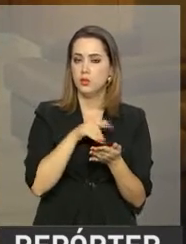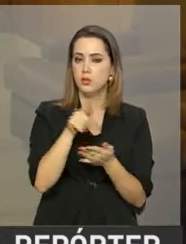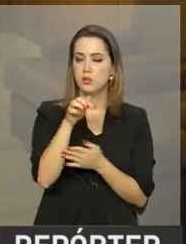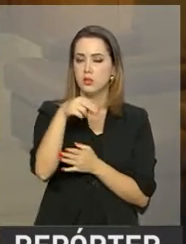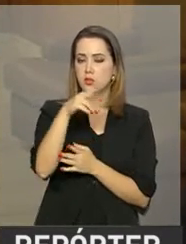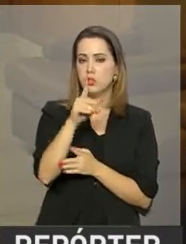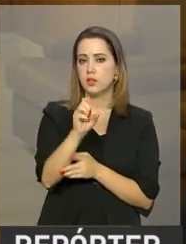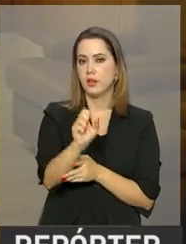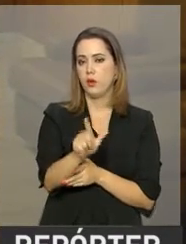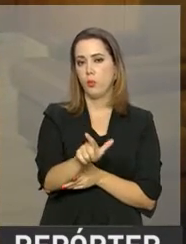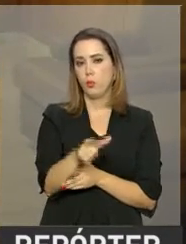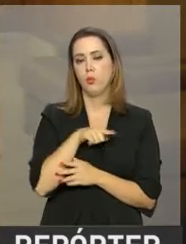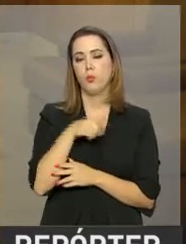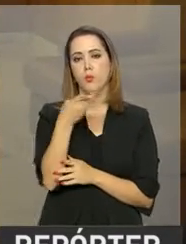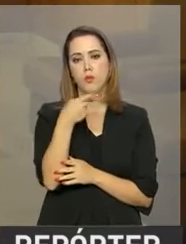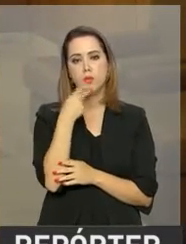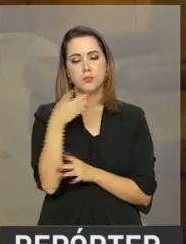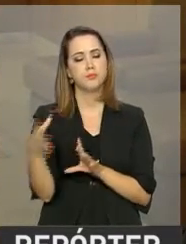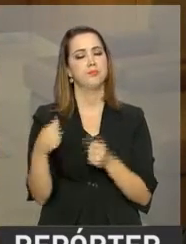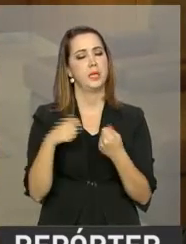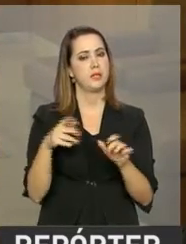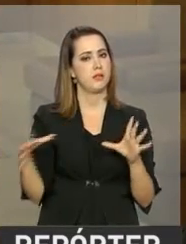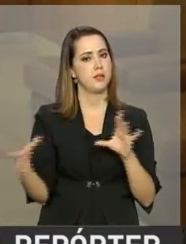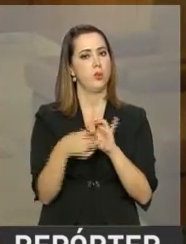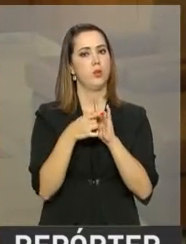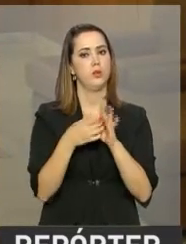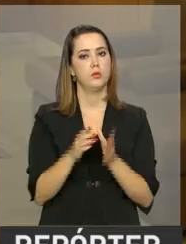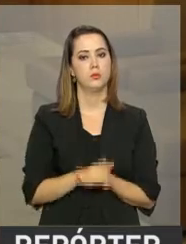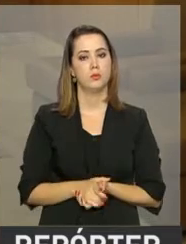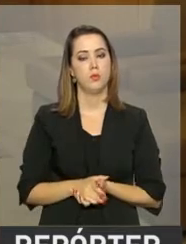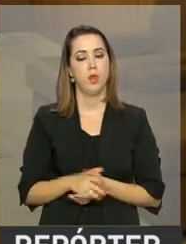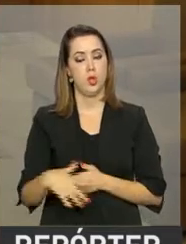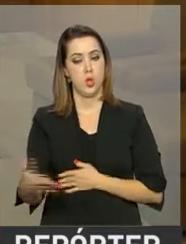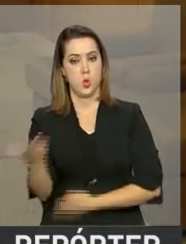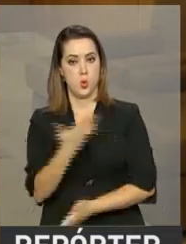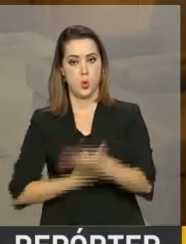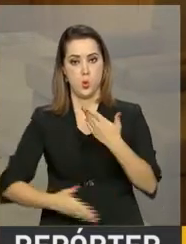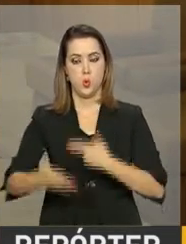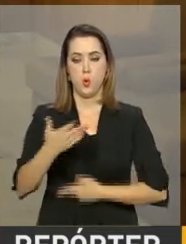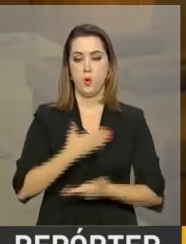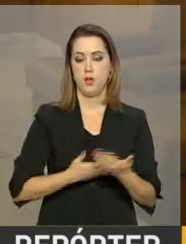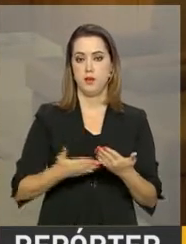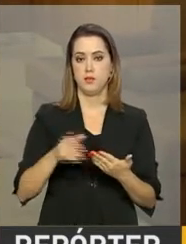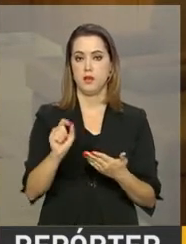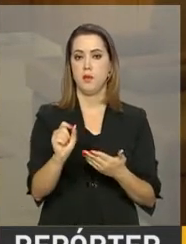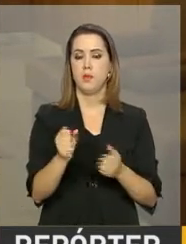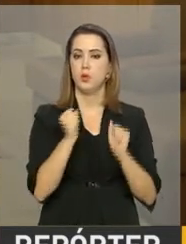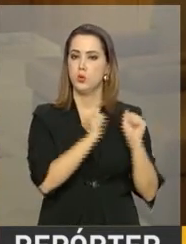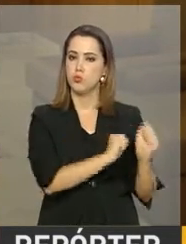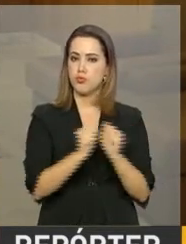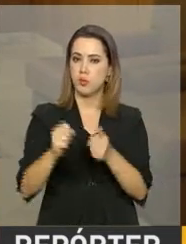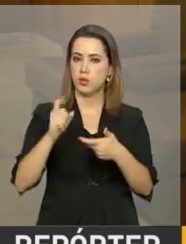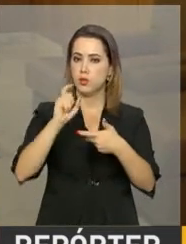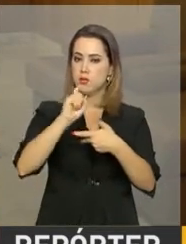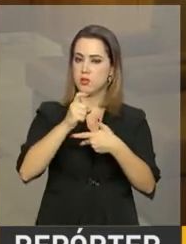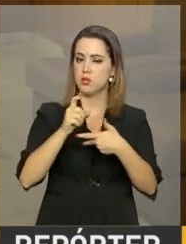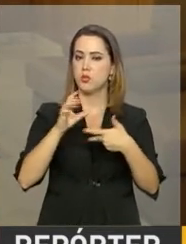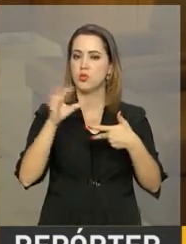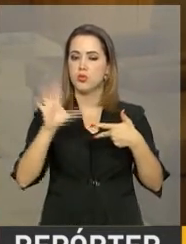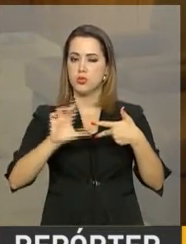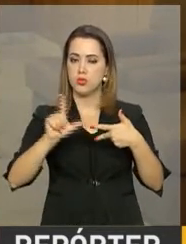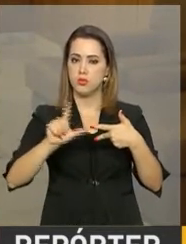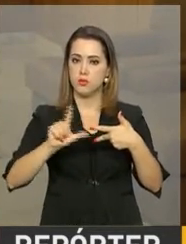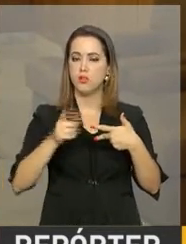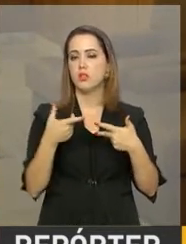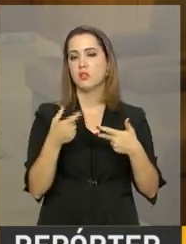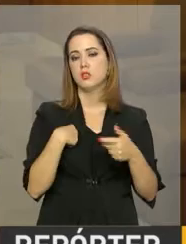hora da base mostrar que está unida. No relacionamento entre poderes, que apesar de harmônicos, são independentes. Não haveria dificuldade no